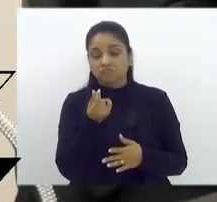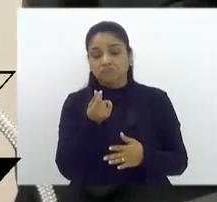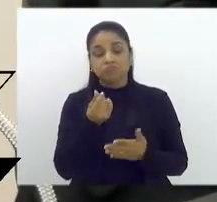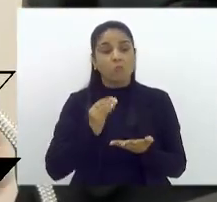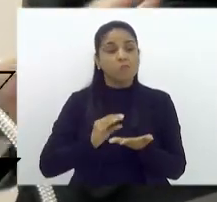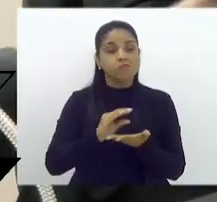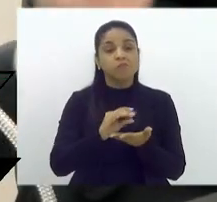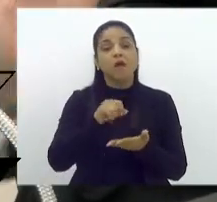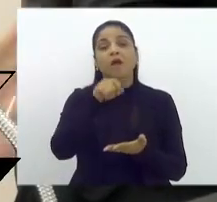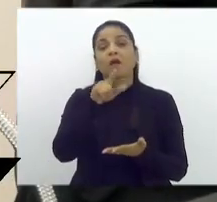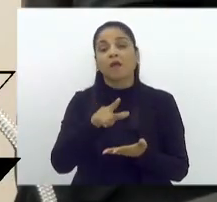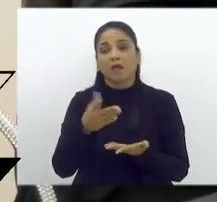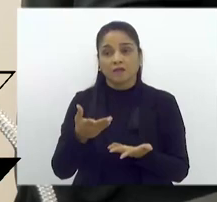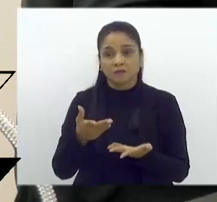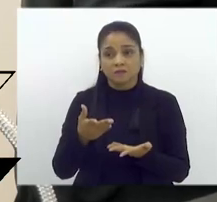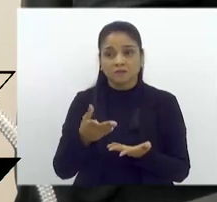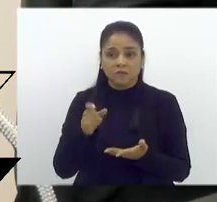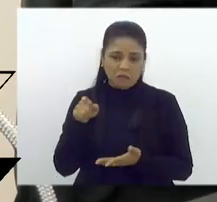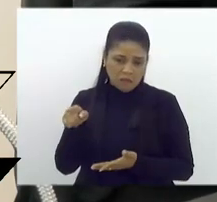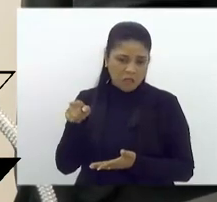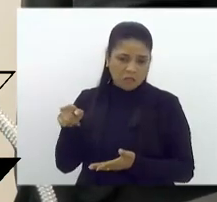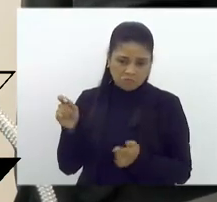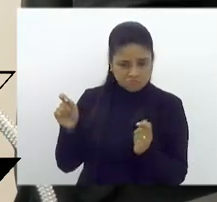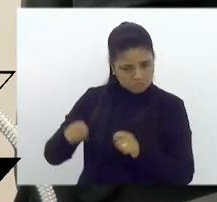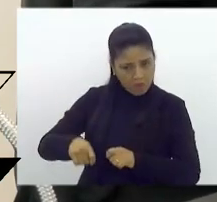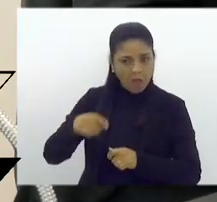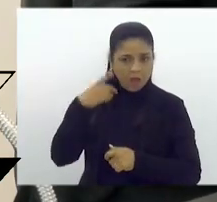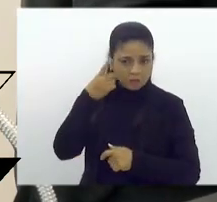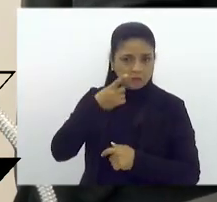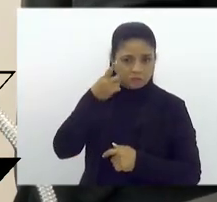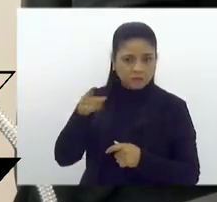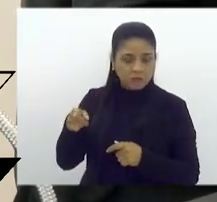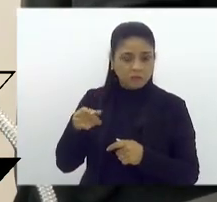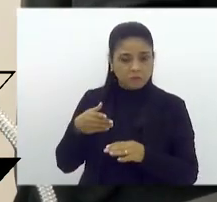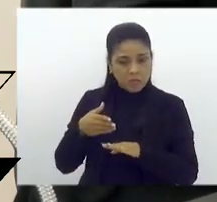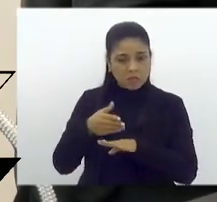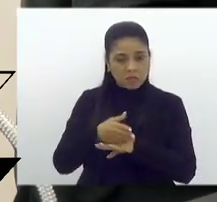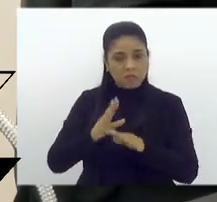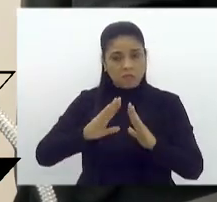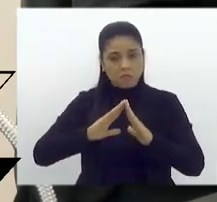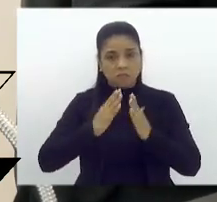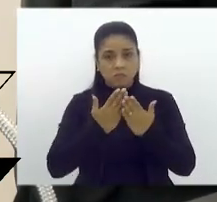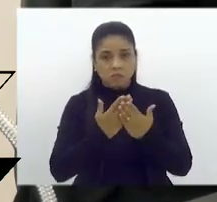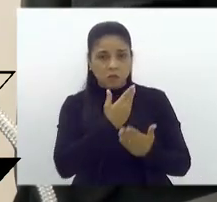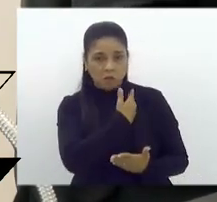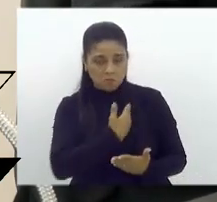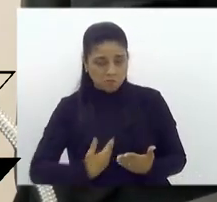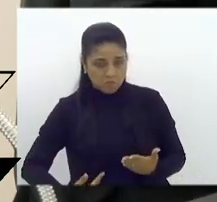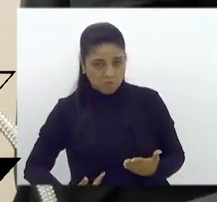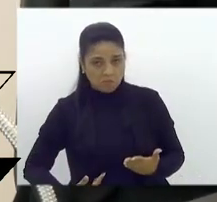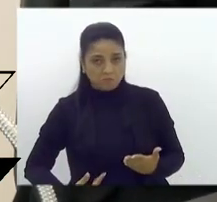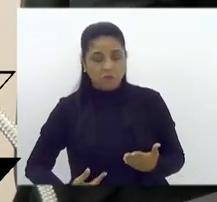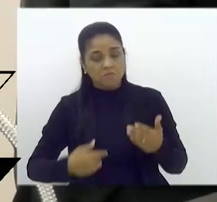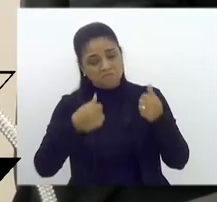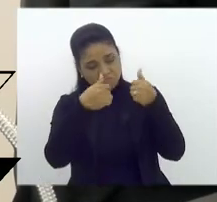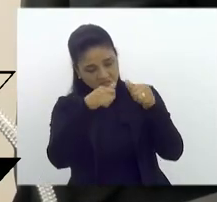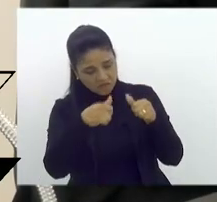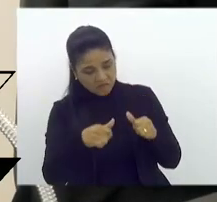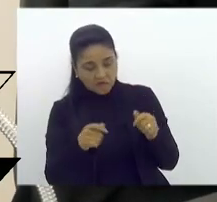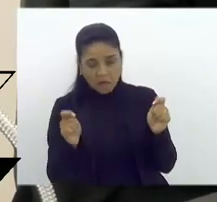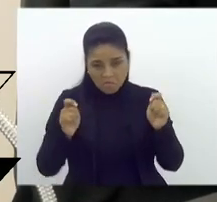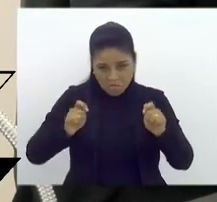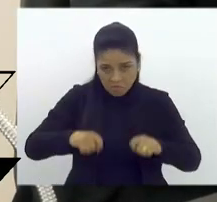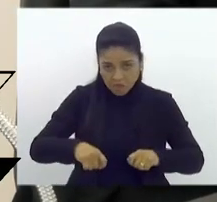Não, mas ele tem competência de determinar que, para ingresso na escola pública, se faça uma verificação. O senhor me